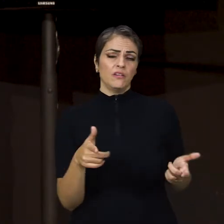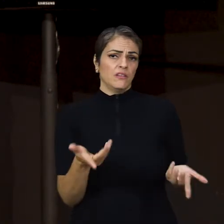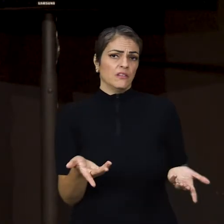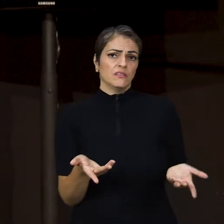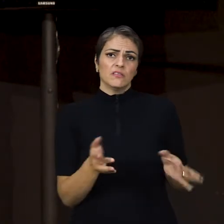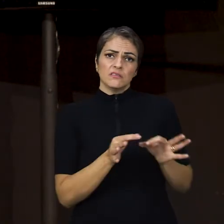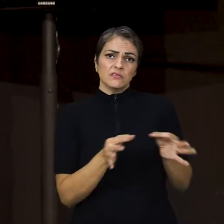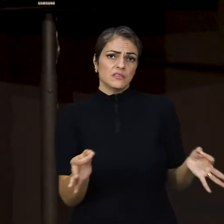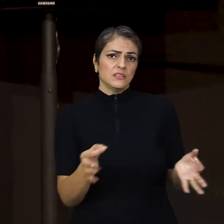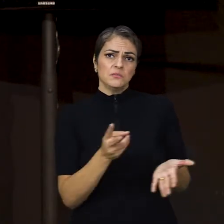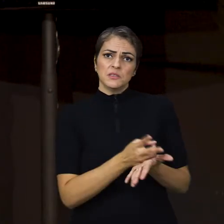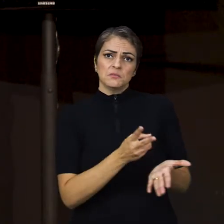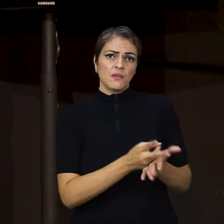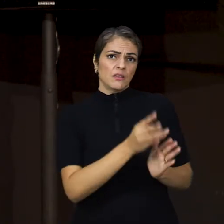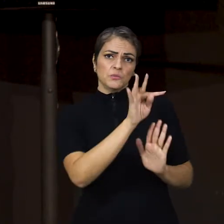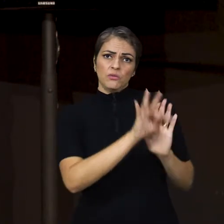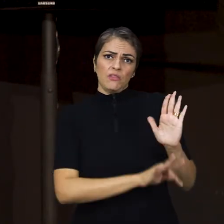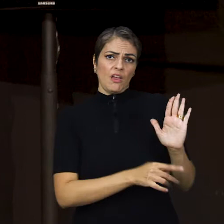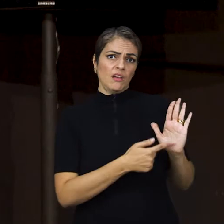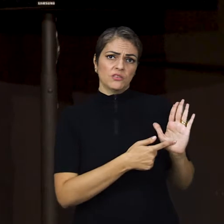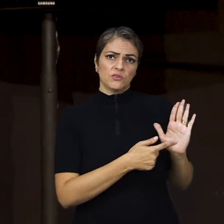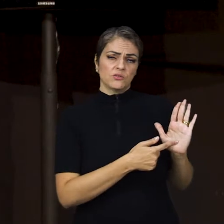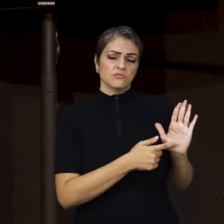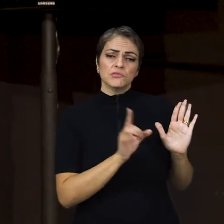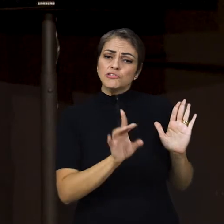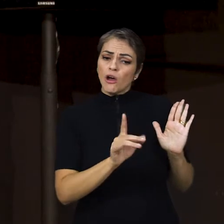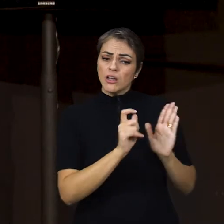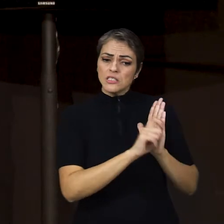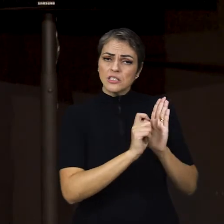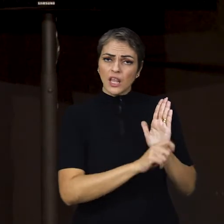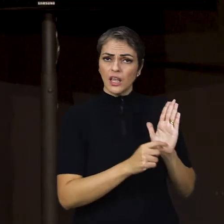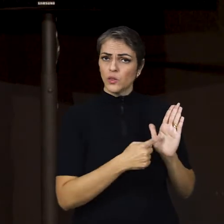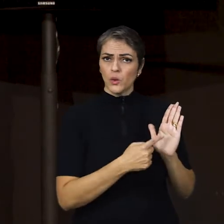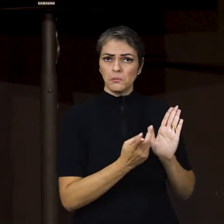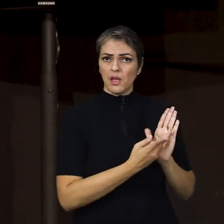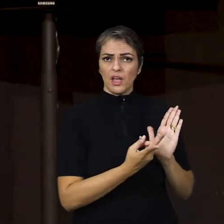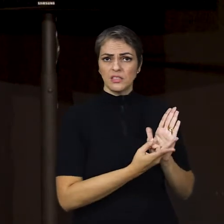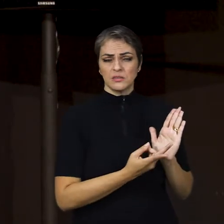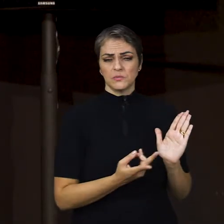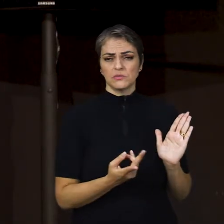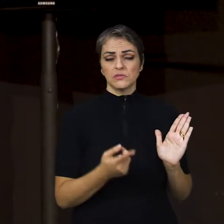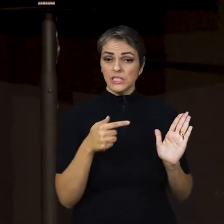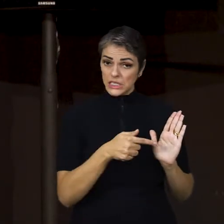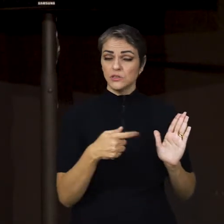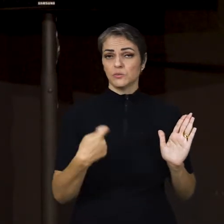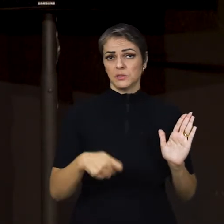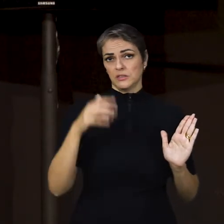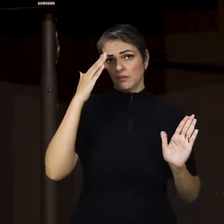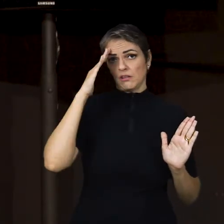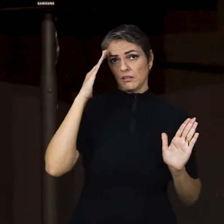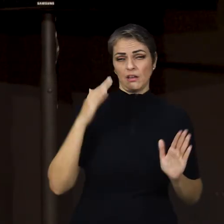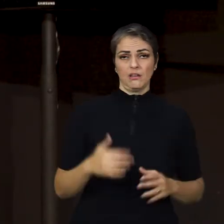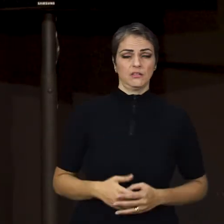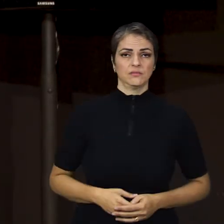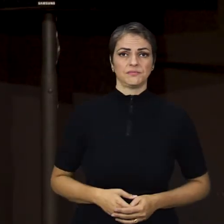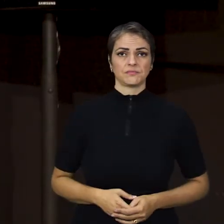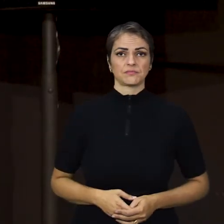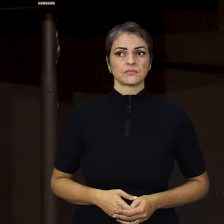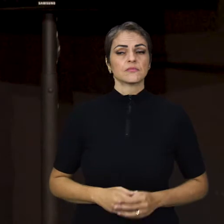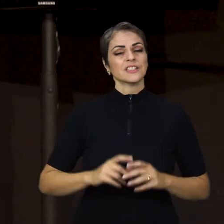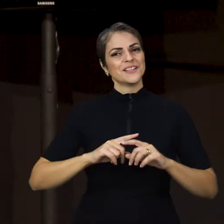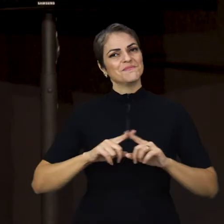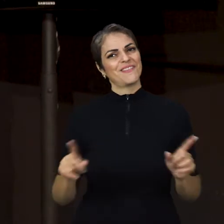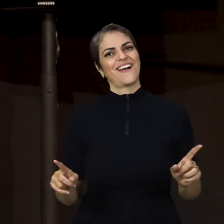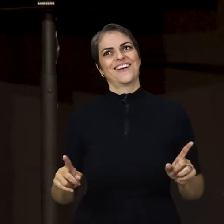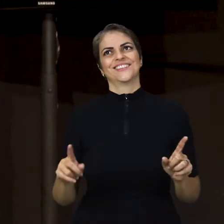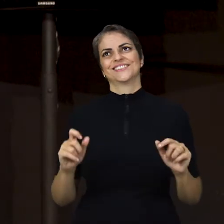o texto diz. O texto diz aquilo que está escrito, e é aquilo que nós precisamos entender. É claro que a Bíblia, por ser